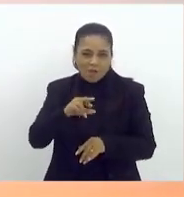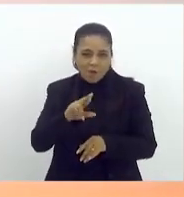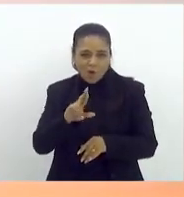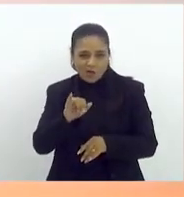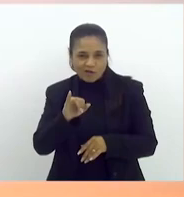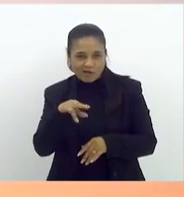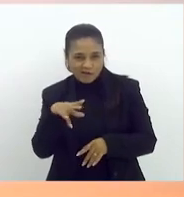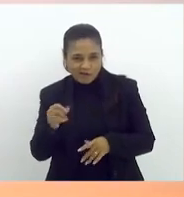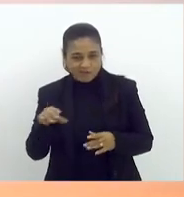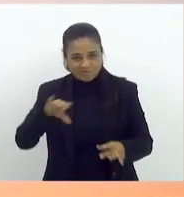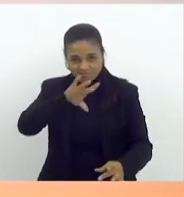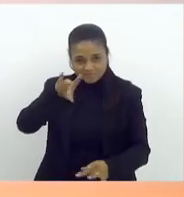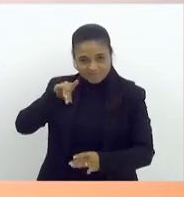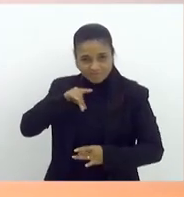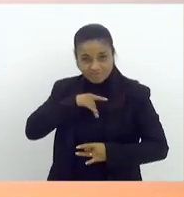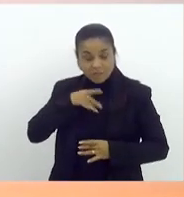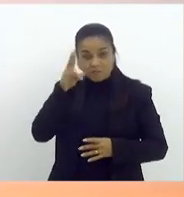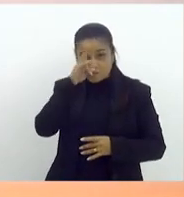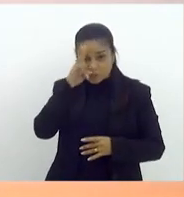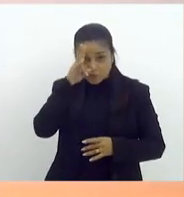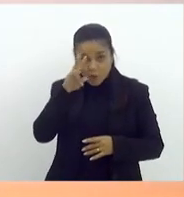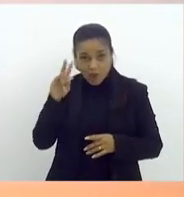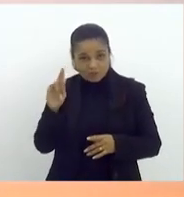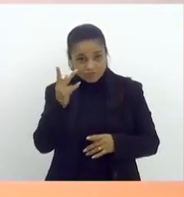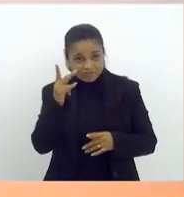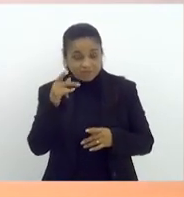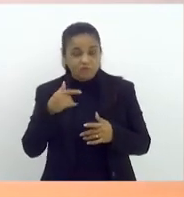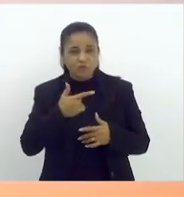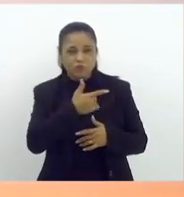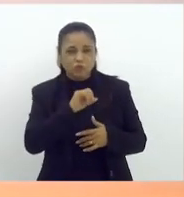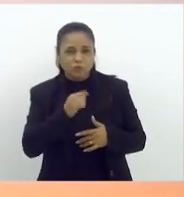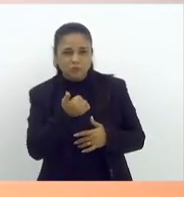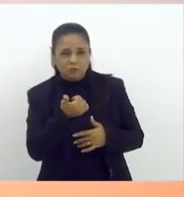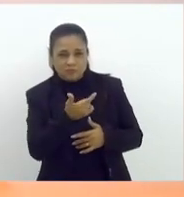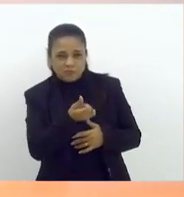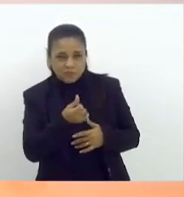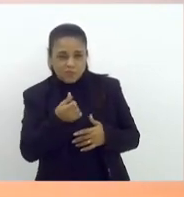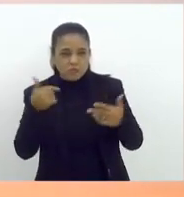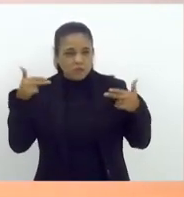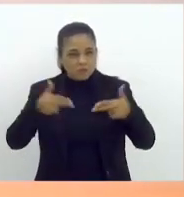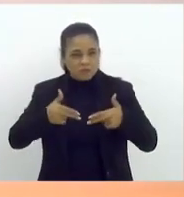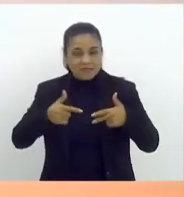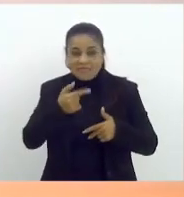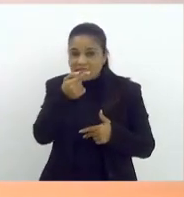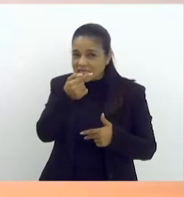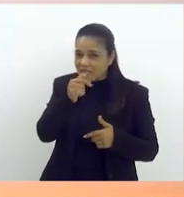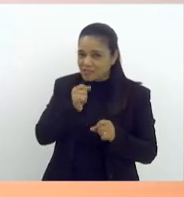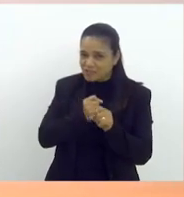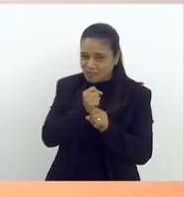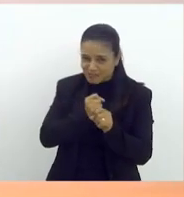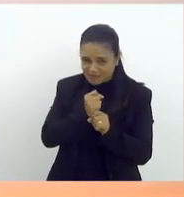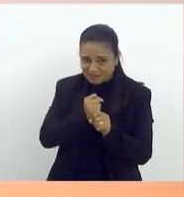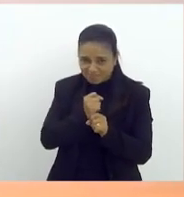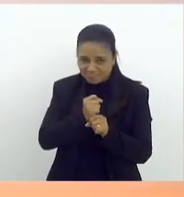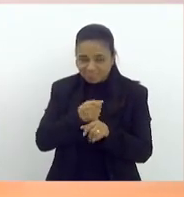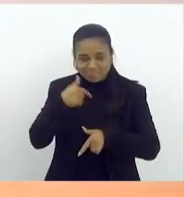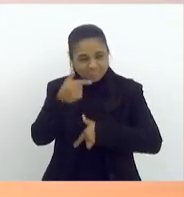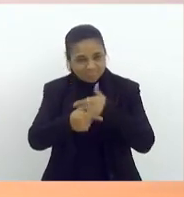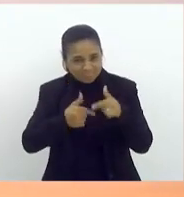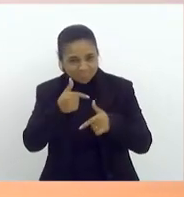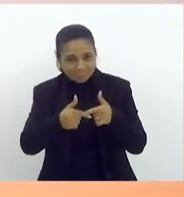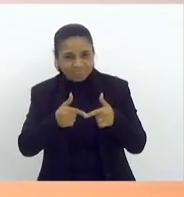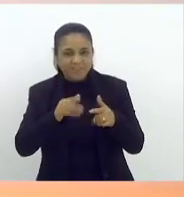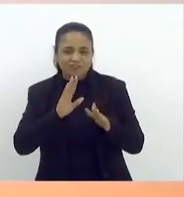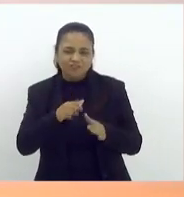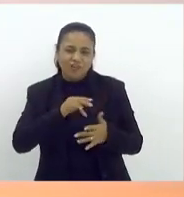minha história com hip hop Lá começa em 2016 eu sou bem nova na cena sete anos só já passei por